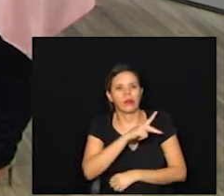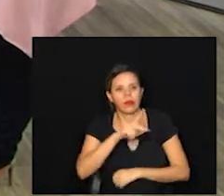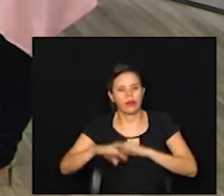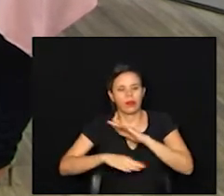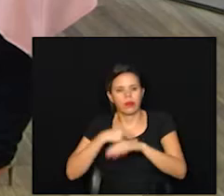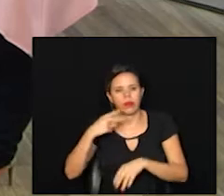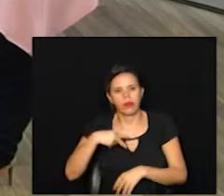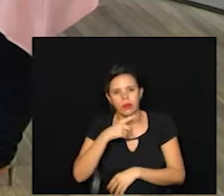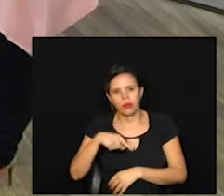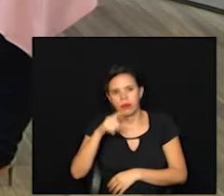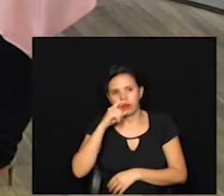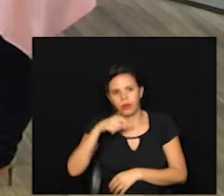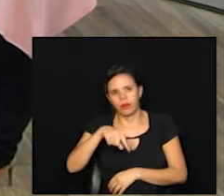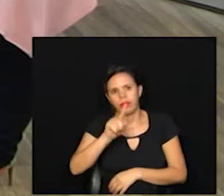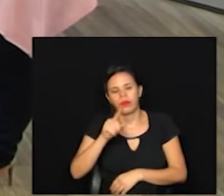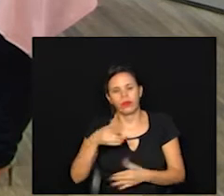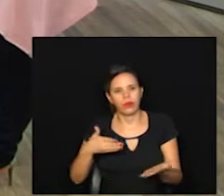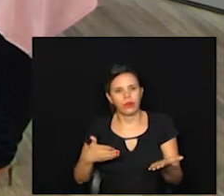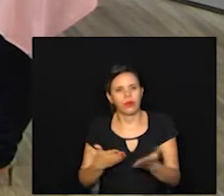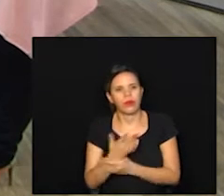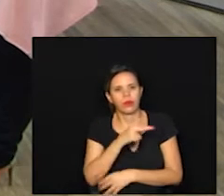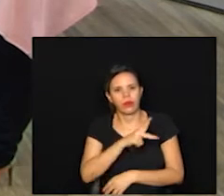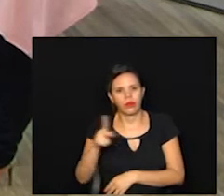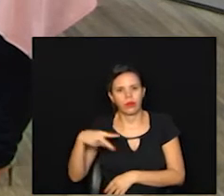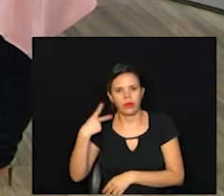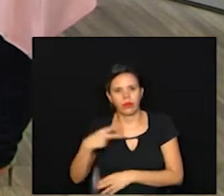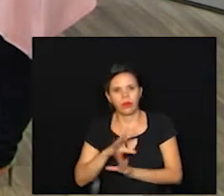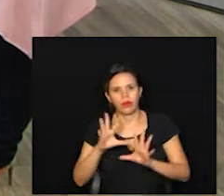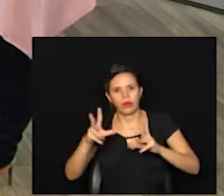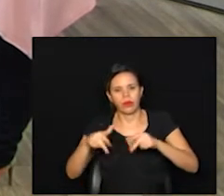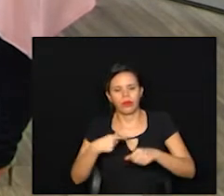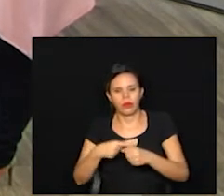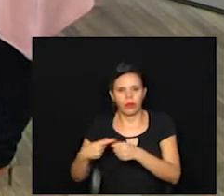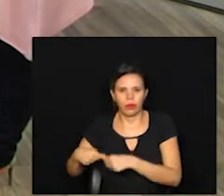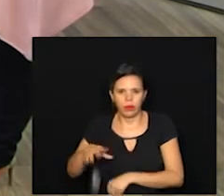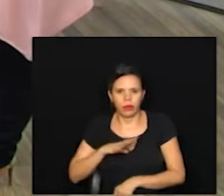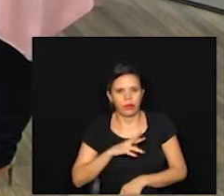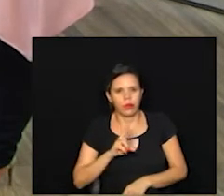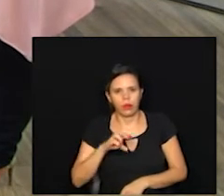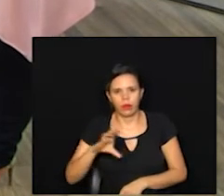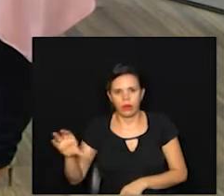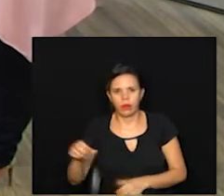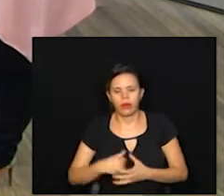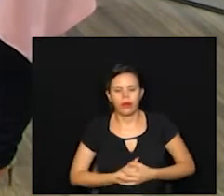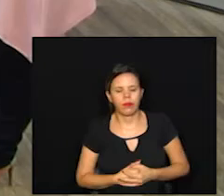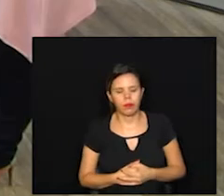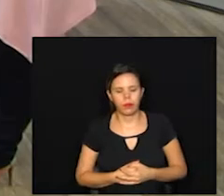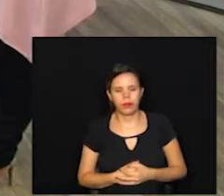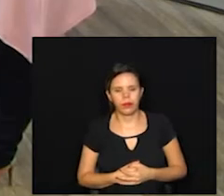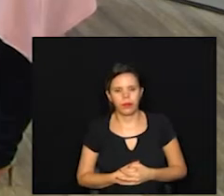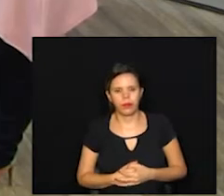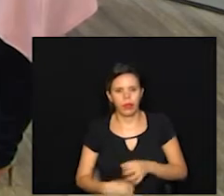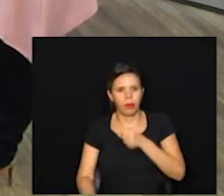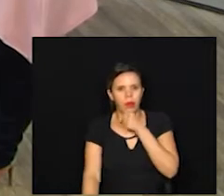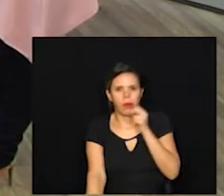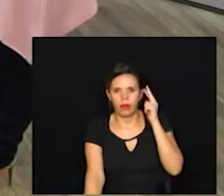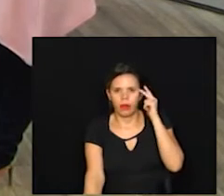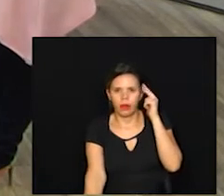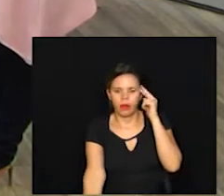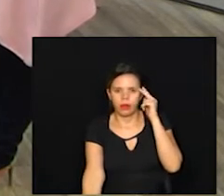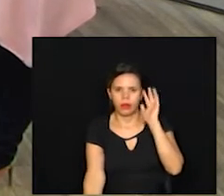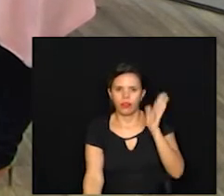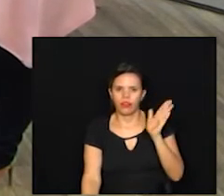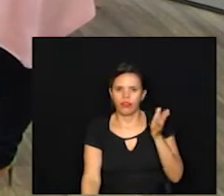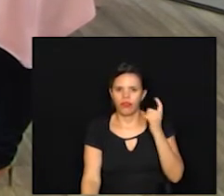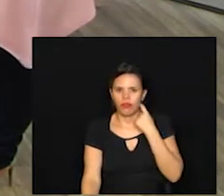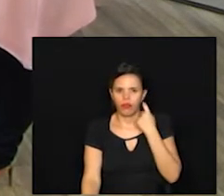Zé Carlos, foi eleito o presidente do Parlamento Metropolitano. Isso mesmo, o nosso repórter André Aranha, já